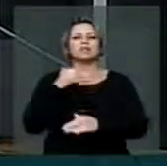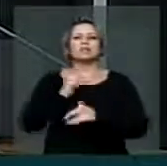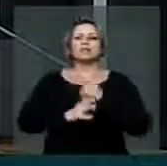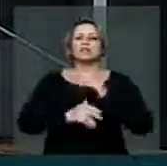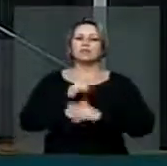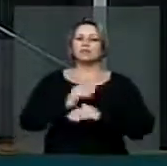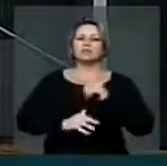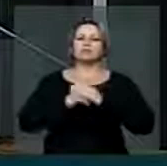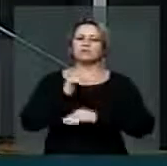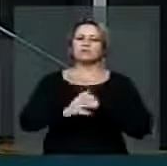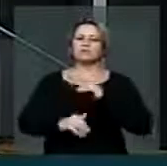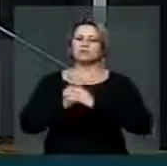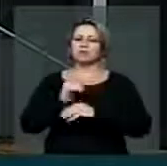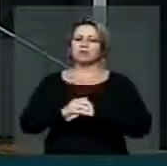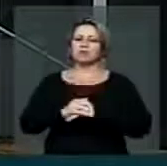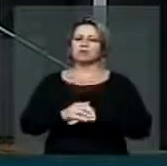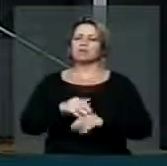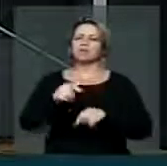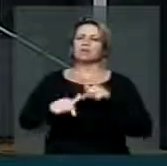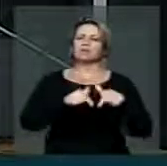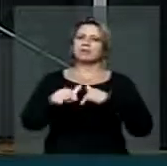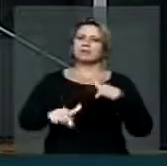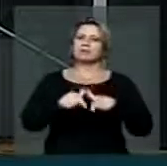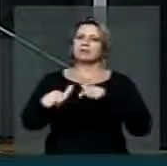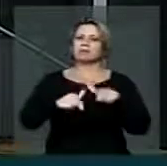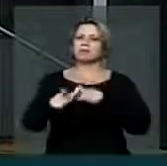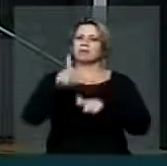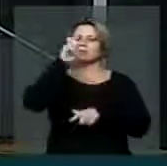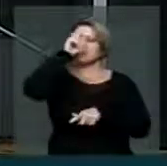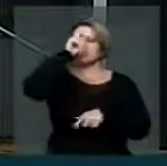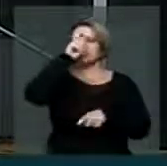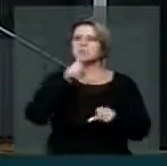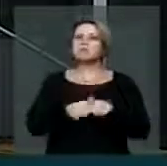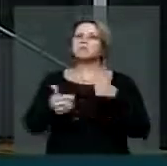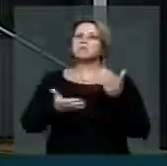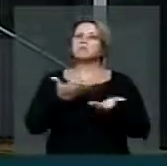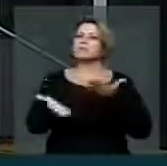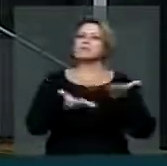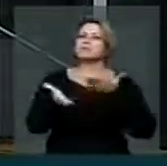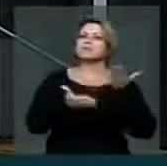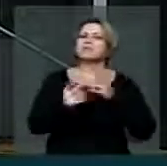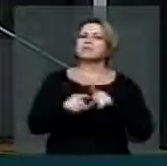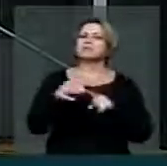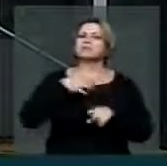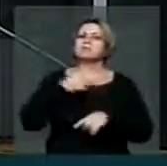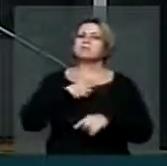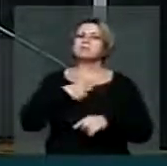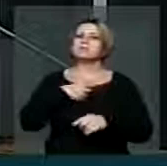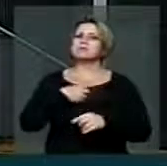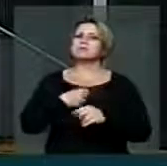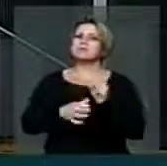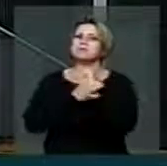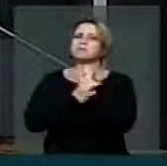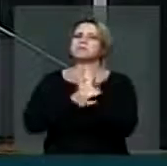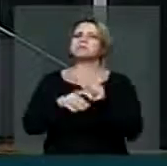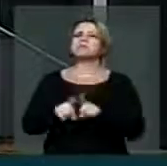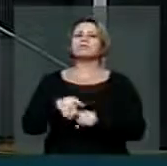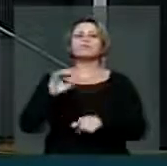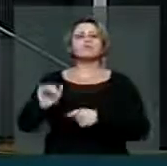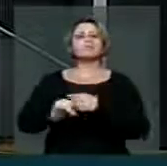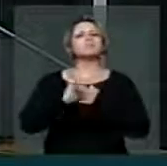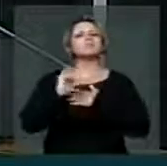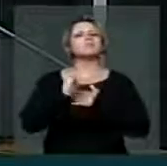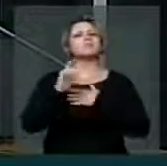carreira para os profissionais da atenção básica, para que se tenha estabilidade. E quero lembrar